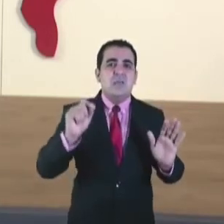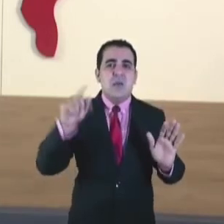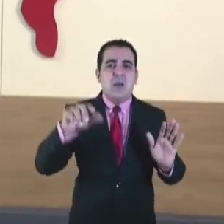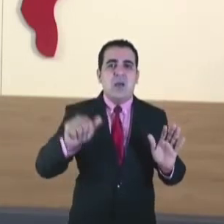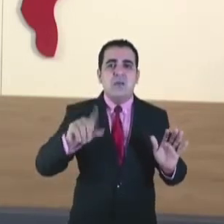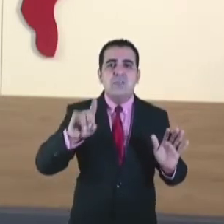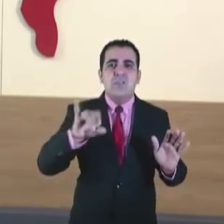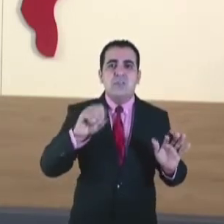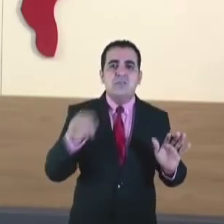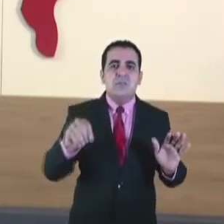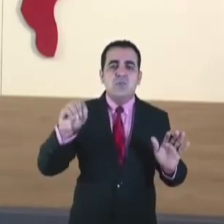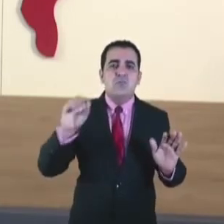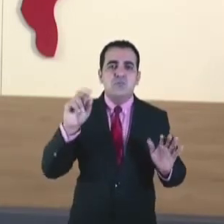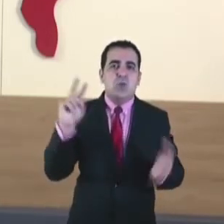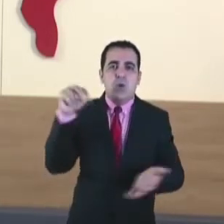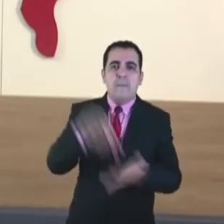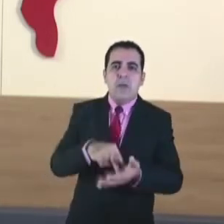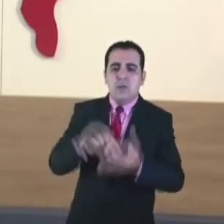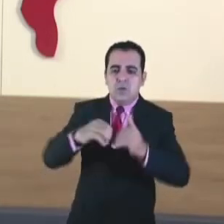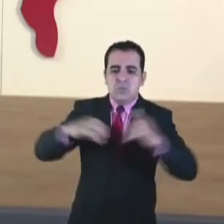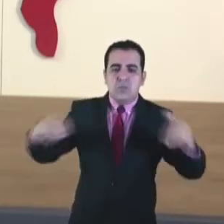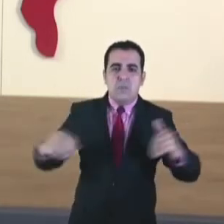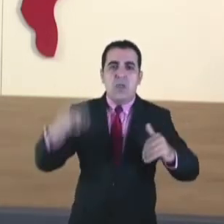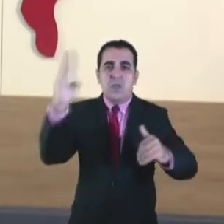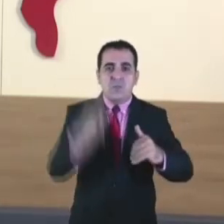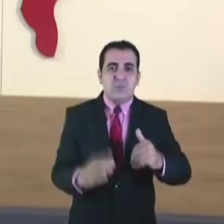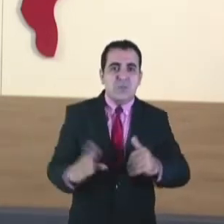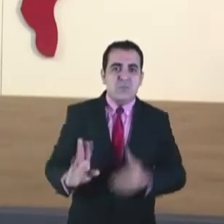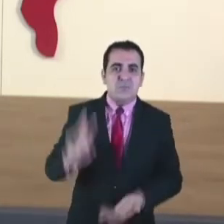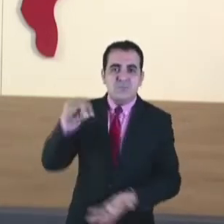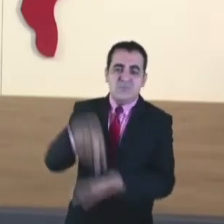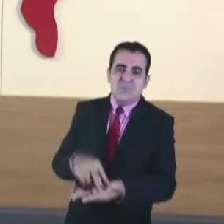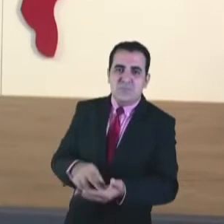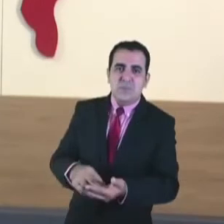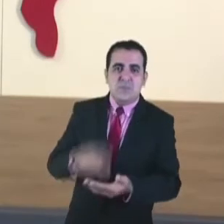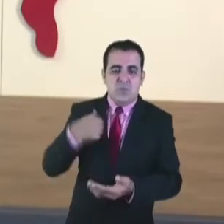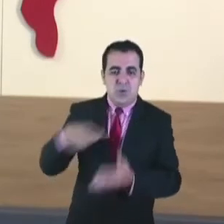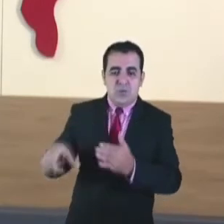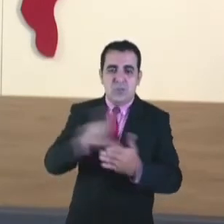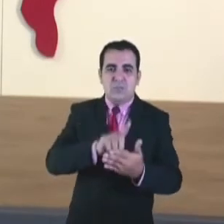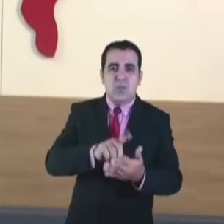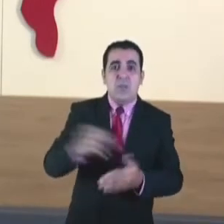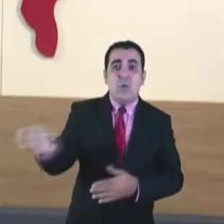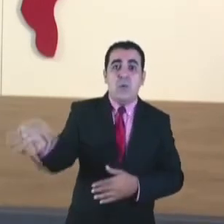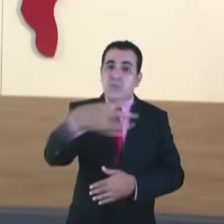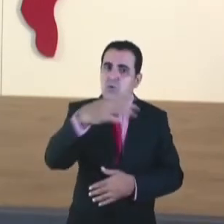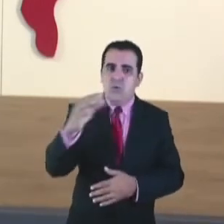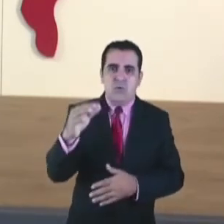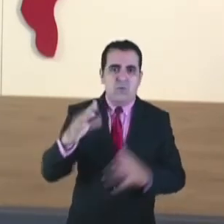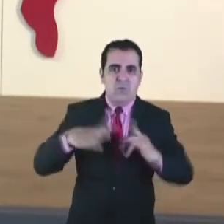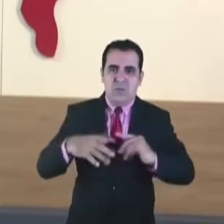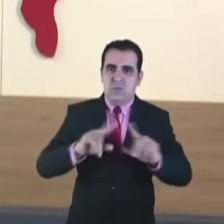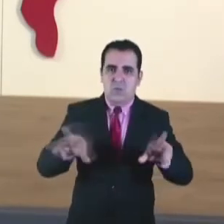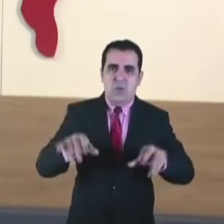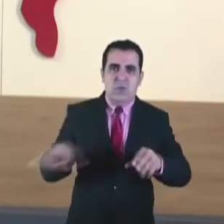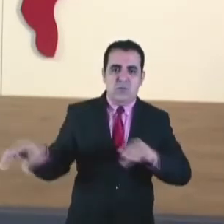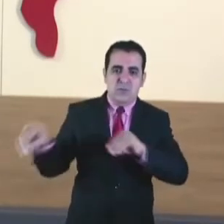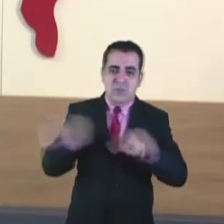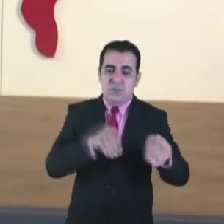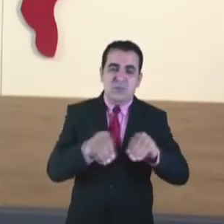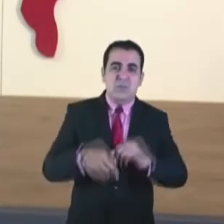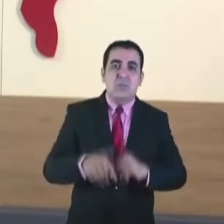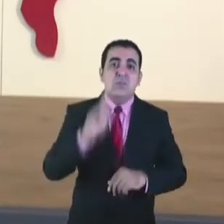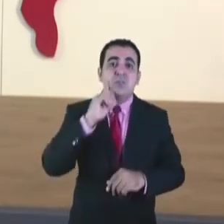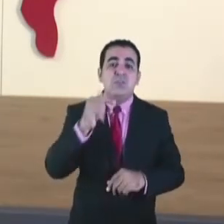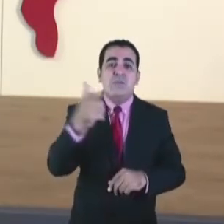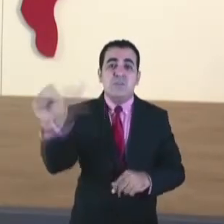adesão do Maranhão à independência do Brasil, e nós estamos antecipando esse feriado. Não é um novo feriado, nós estamos antecipando.